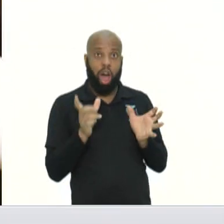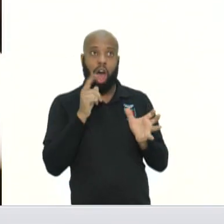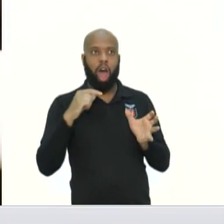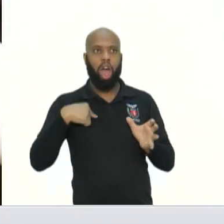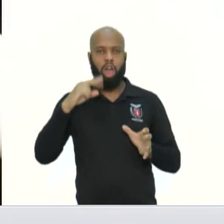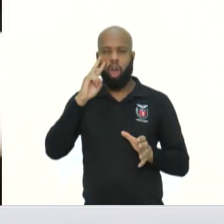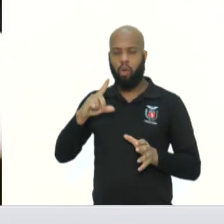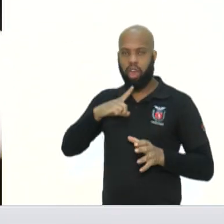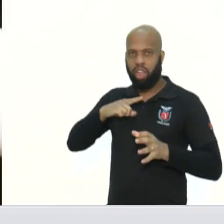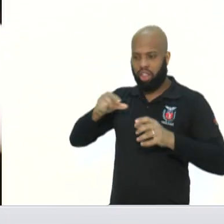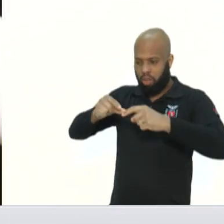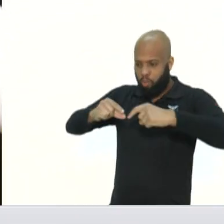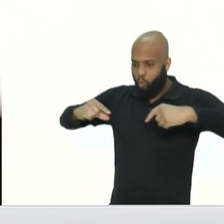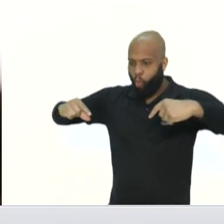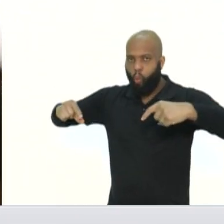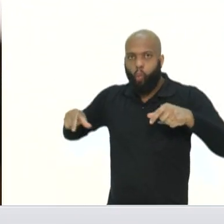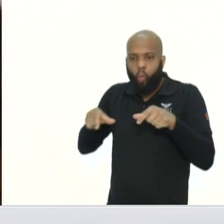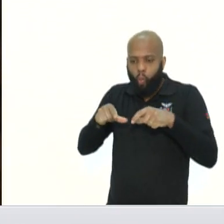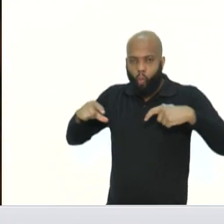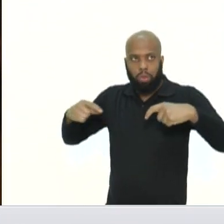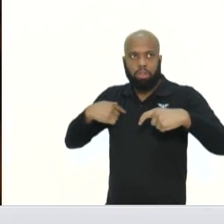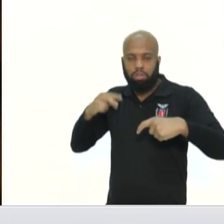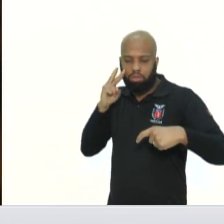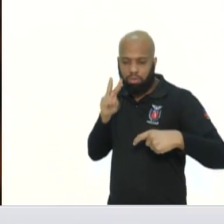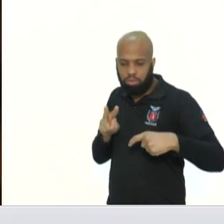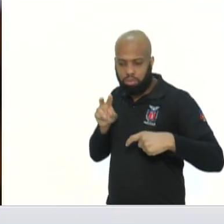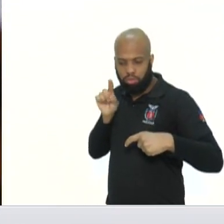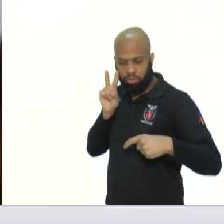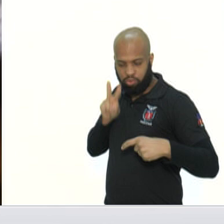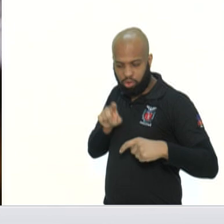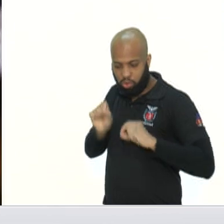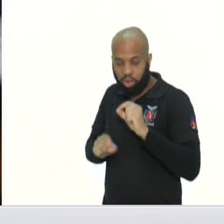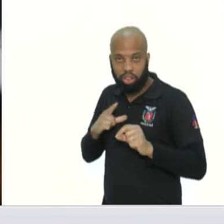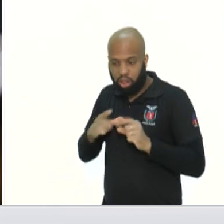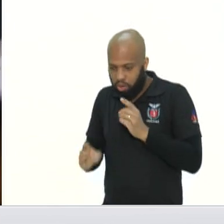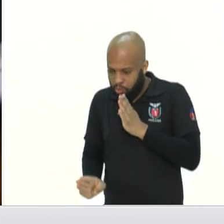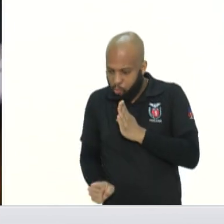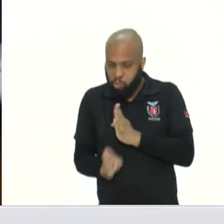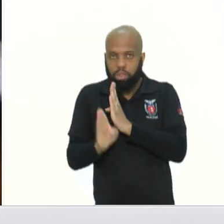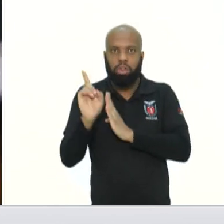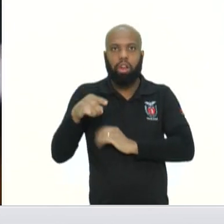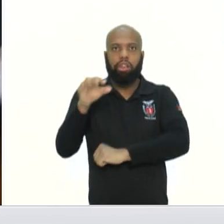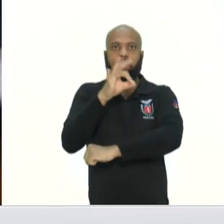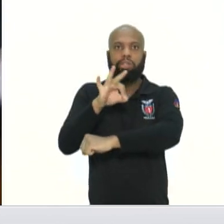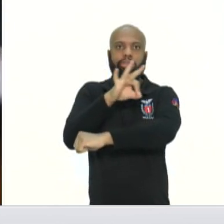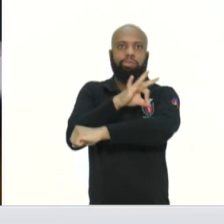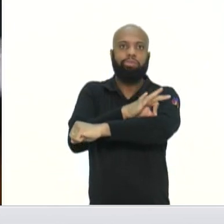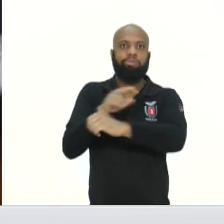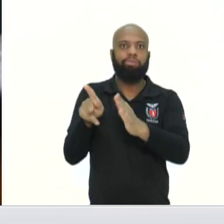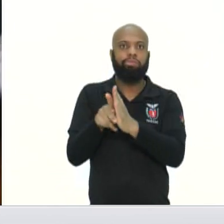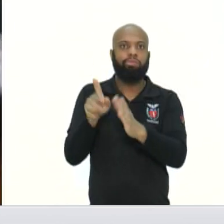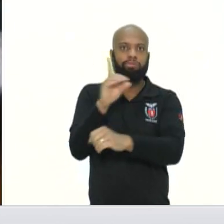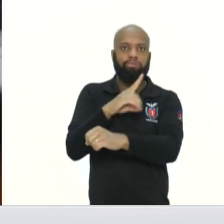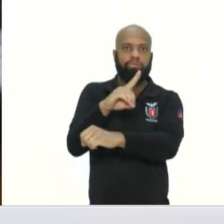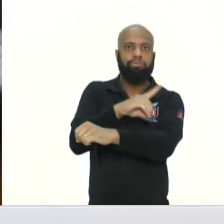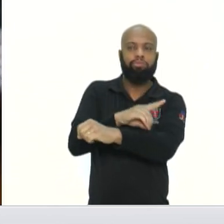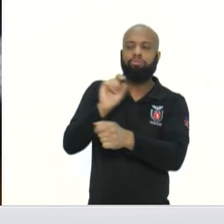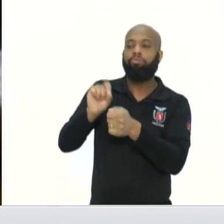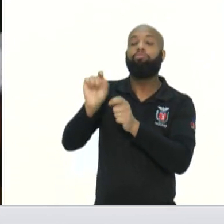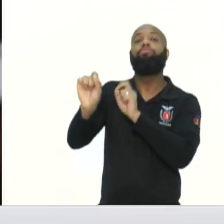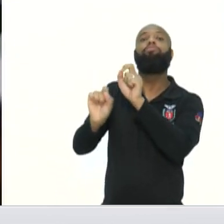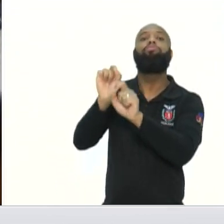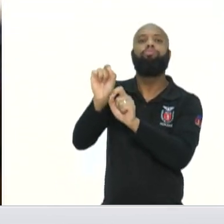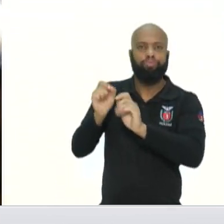fresta e consegui detectar larva do mosquito. Então, o que devemos fazer na